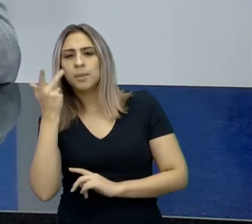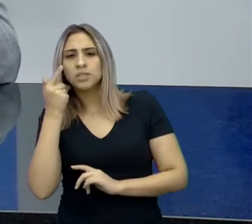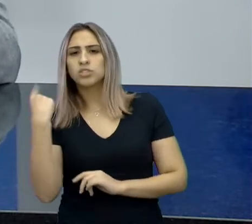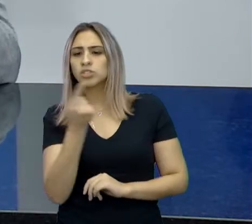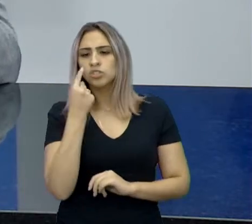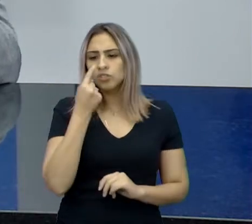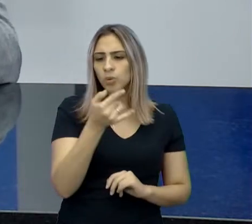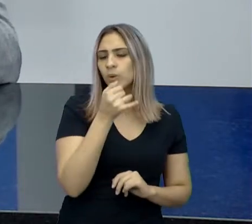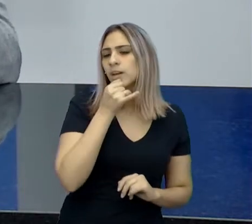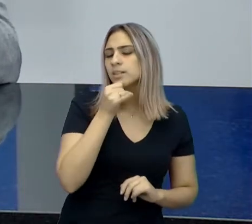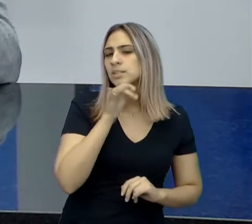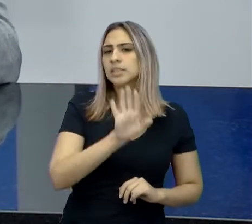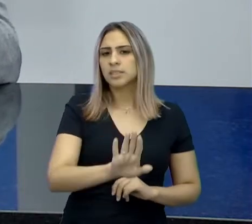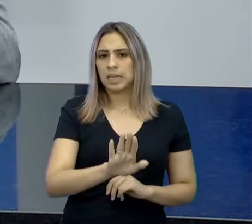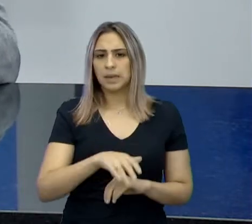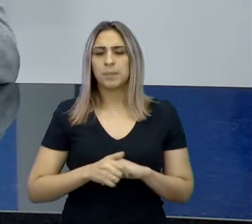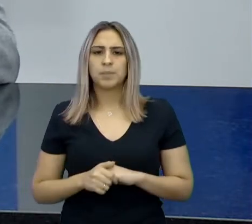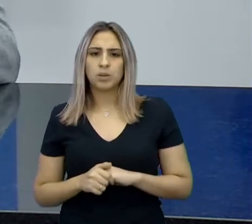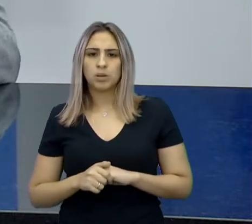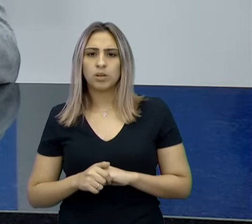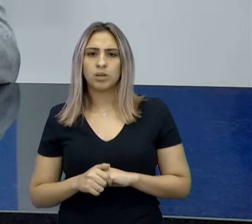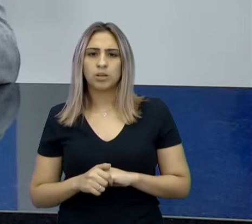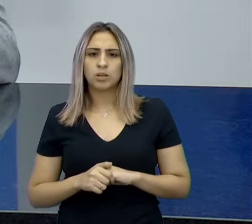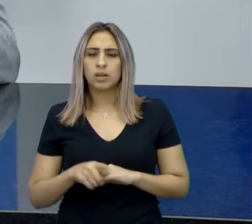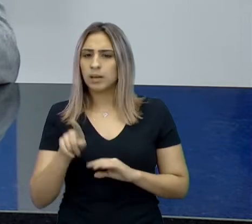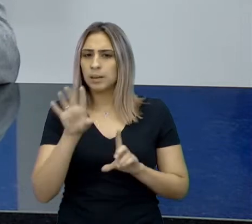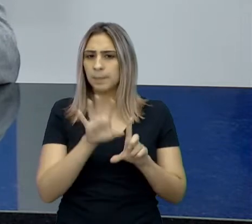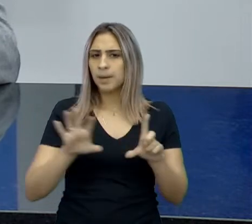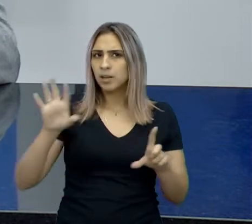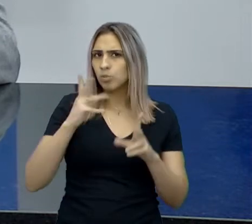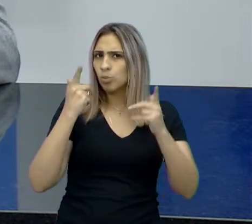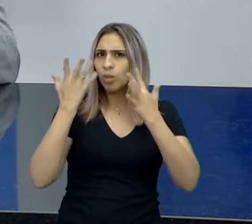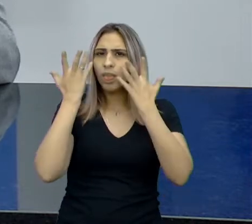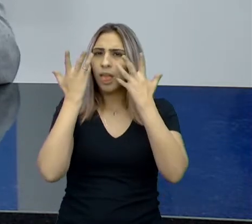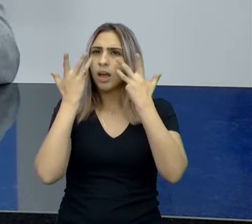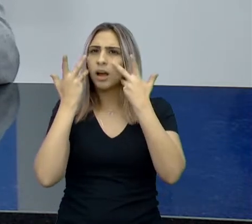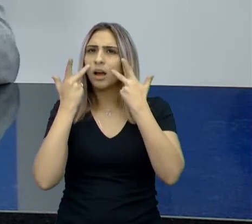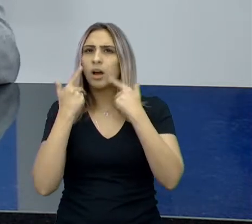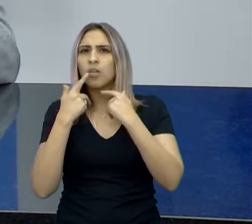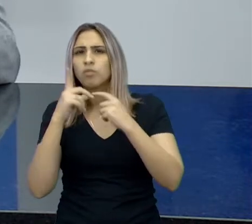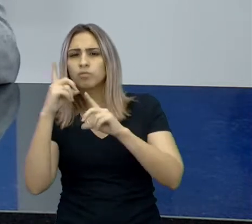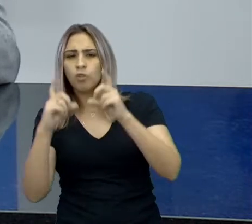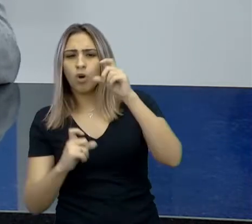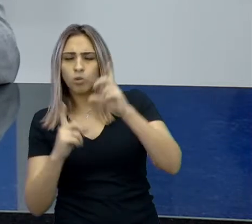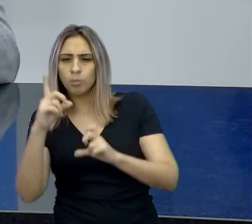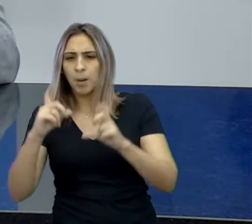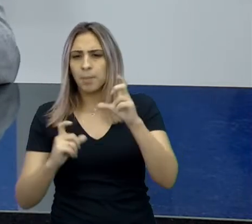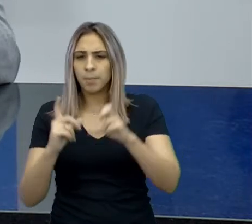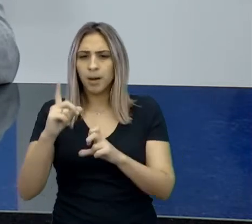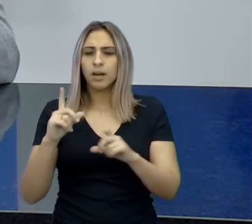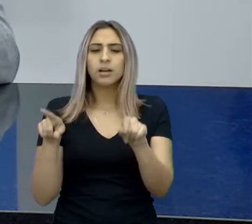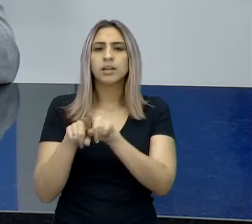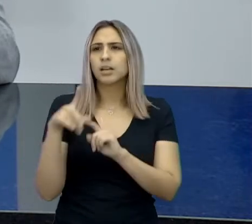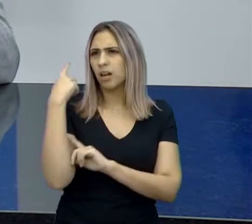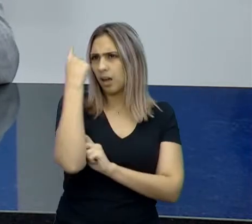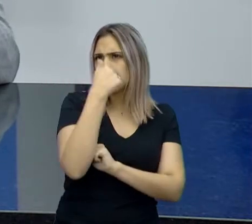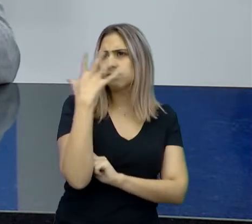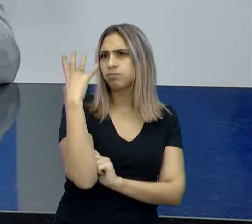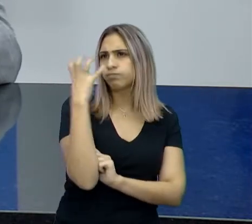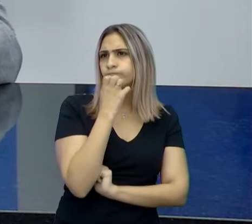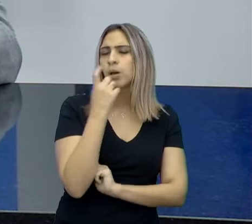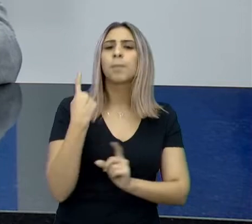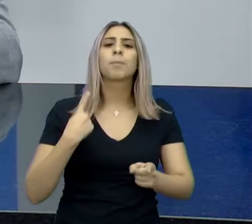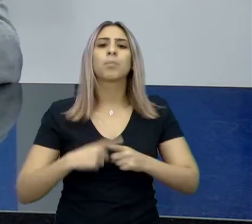por exemplo, né, que eu mostrei até a imagem de um leão, né, sendo fotografado, e ele estava com aquela cara de bravo, né? Por